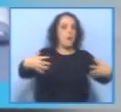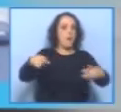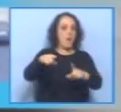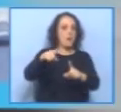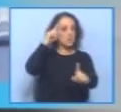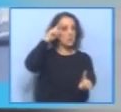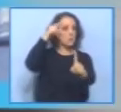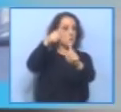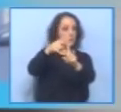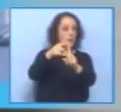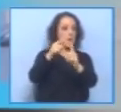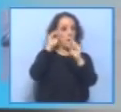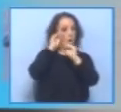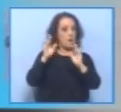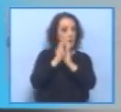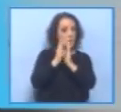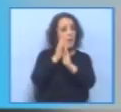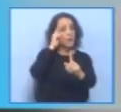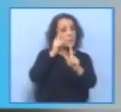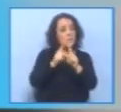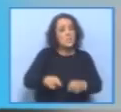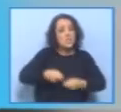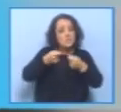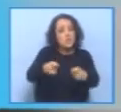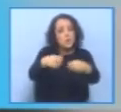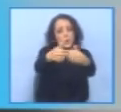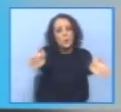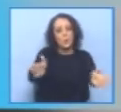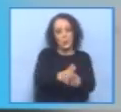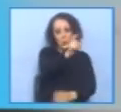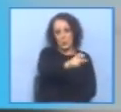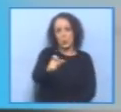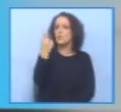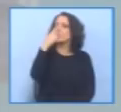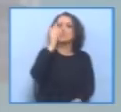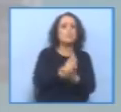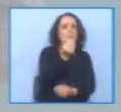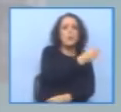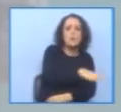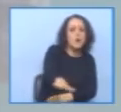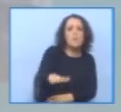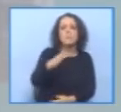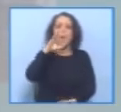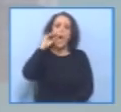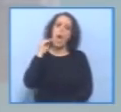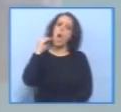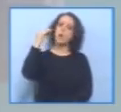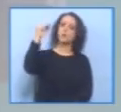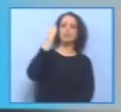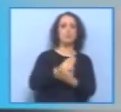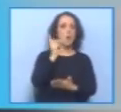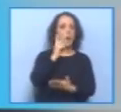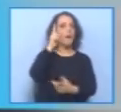é investir em todos. E onde no centro não só a infância e a adolescência, né? E onde no centro da preocupação devem estar